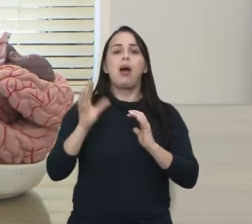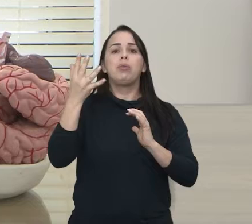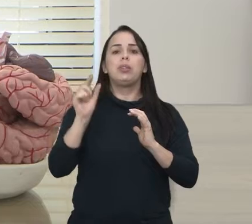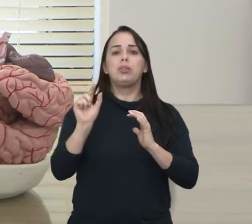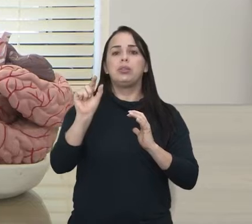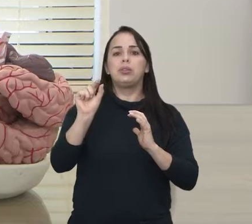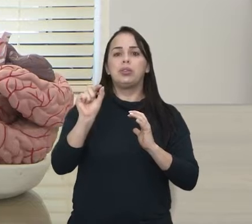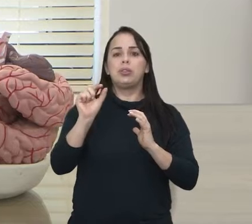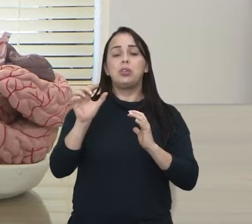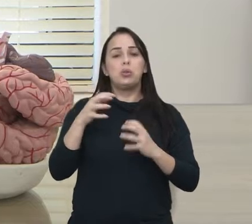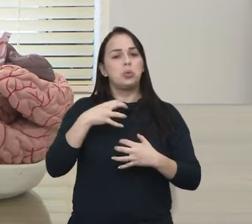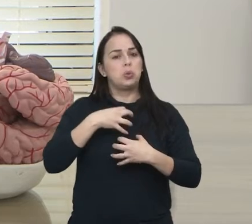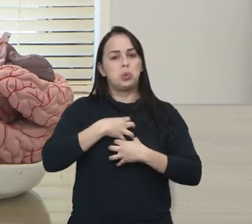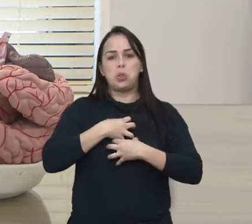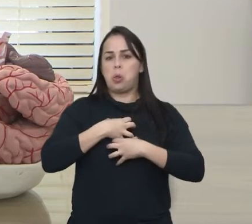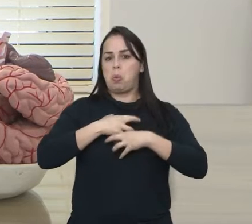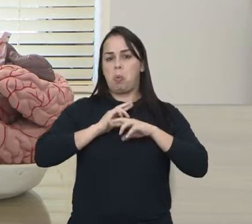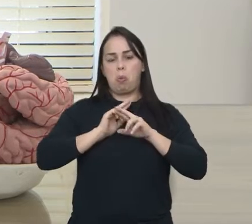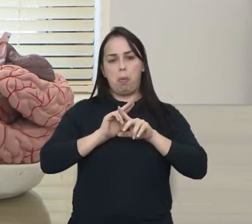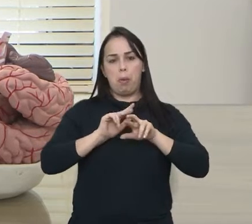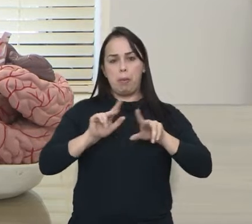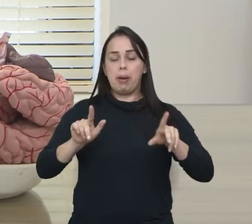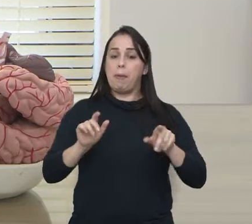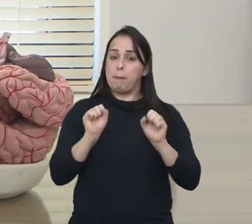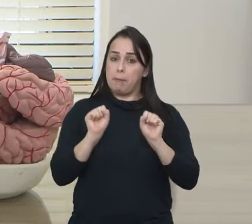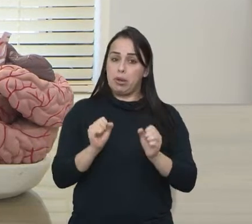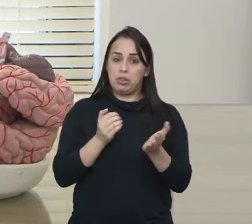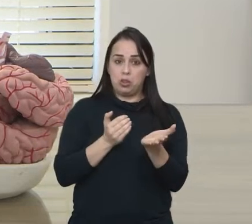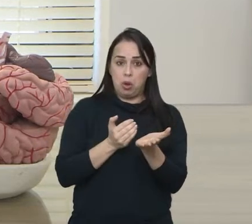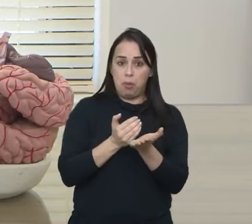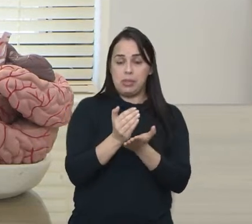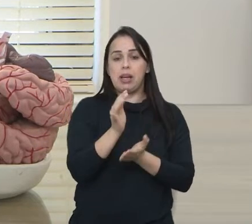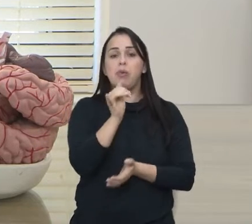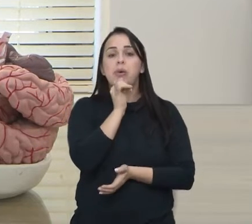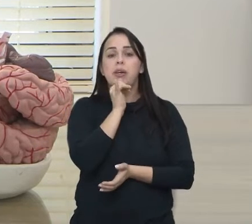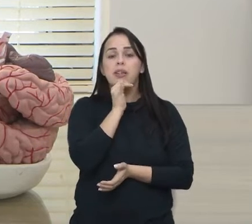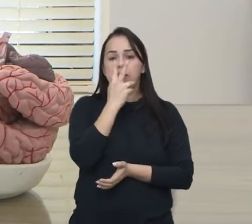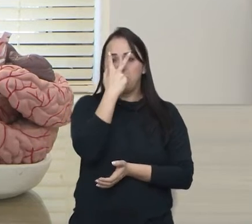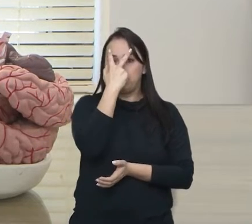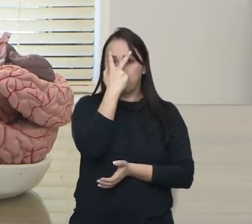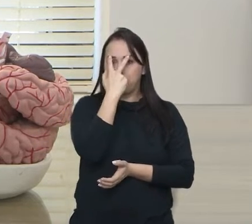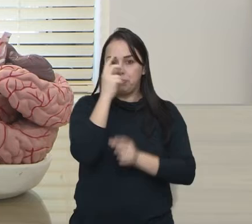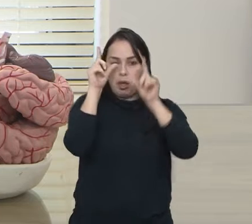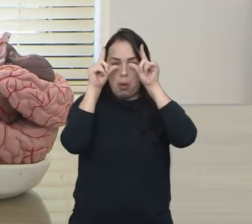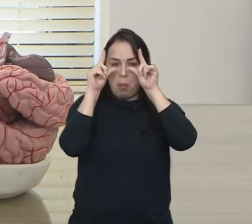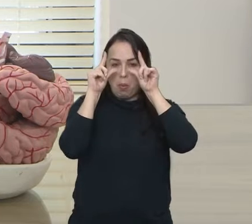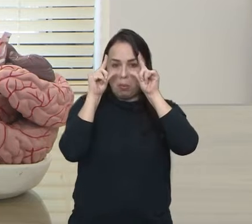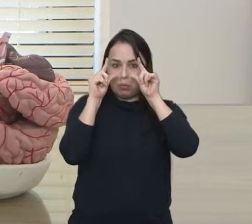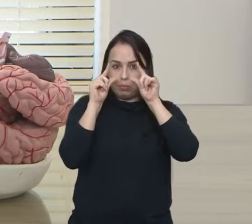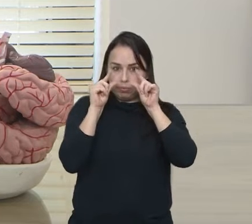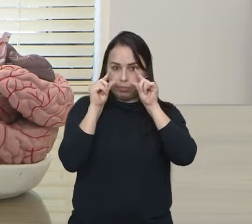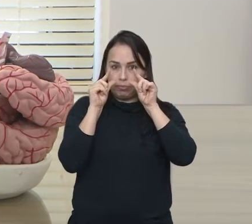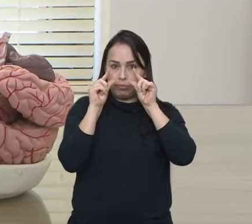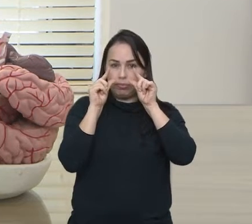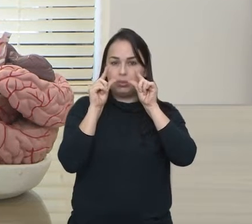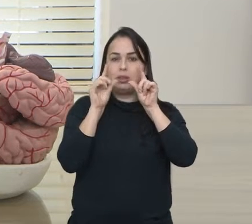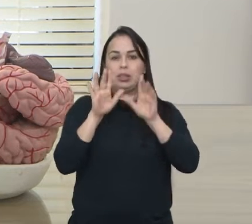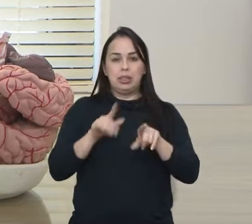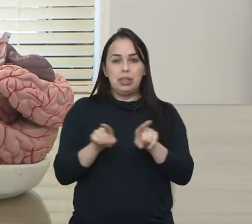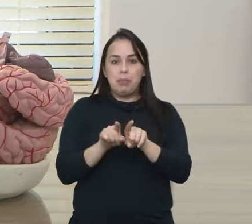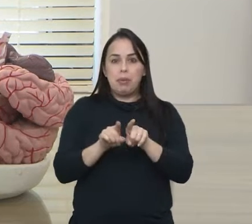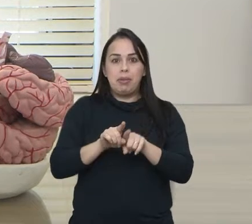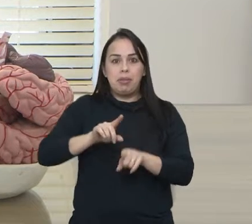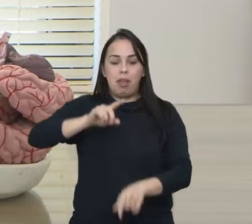cérebro, o que acontece? Os sintomas são diversos. Pode começar com uma perda da visão, que normalmente o que acontece? O início